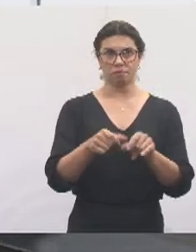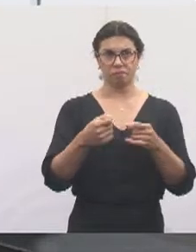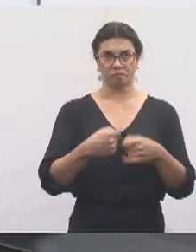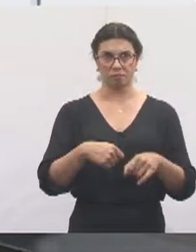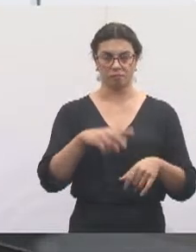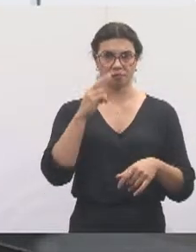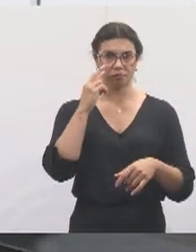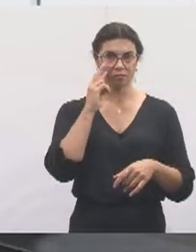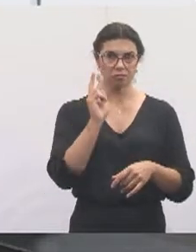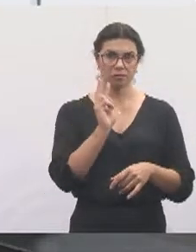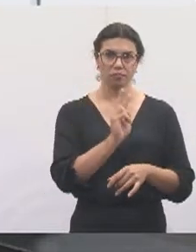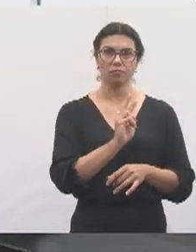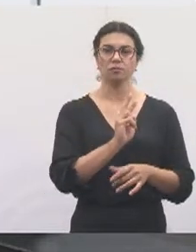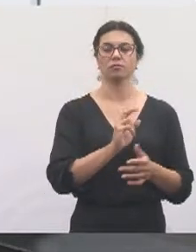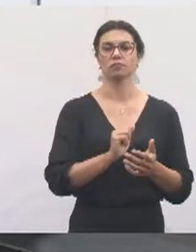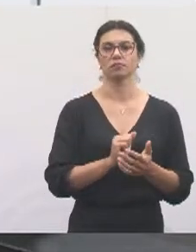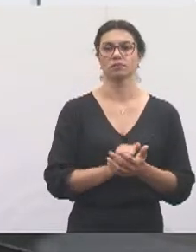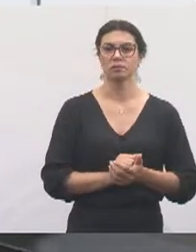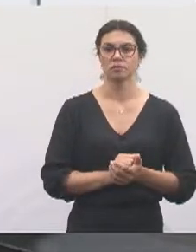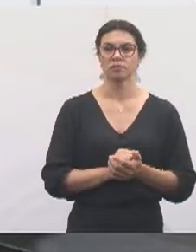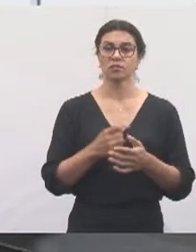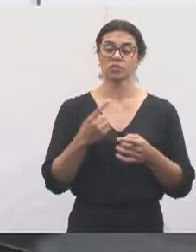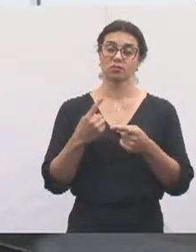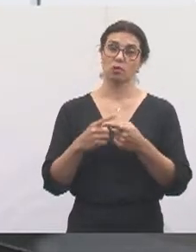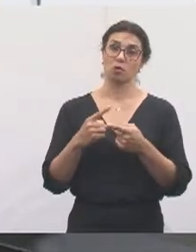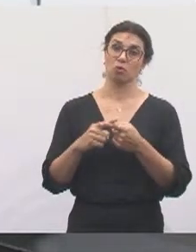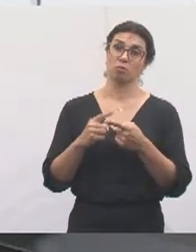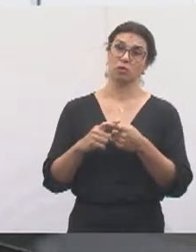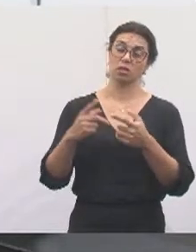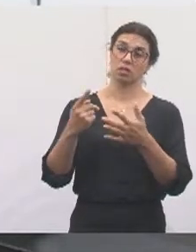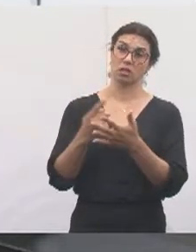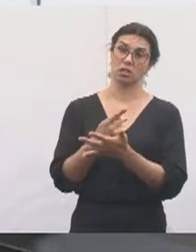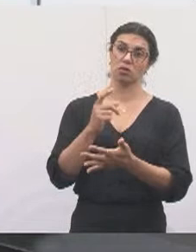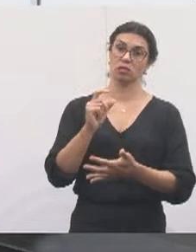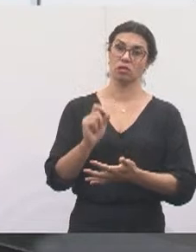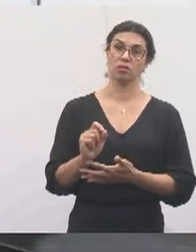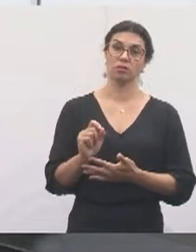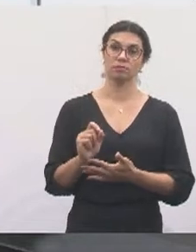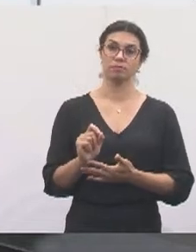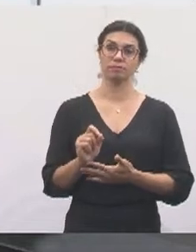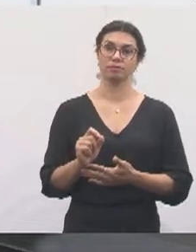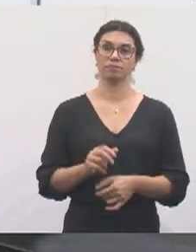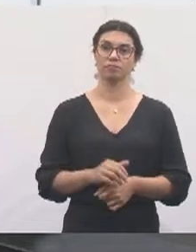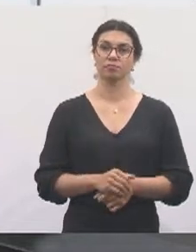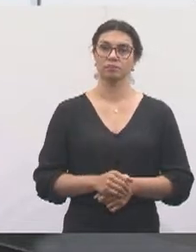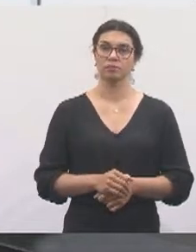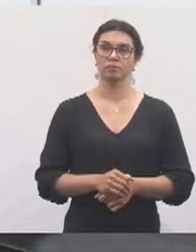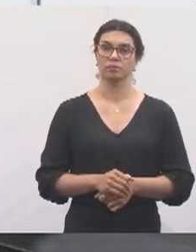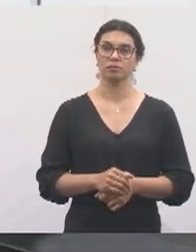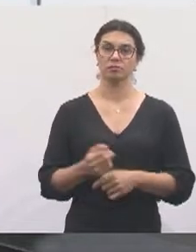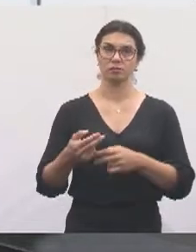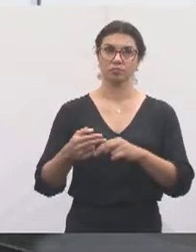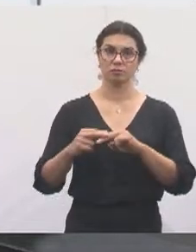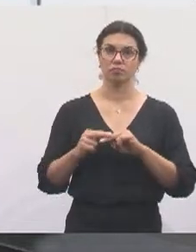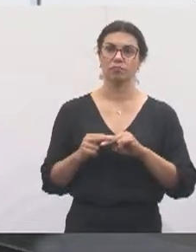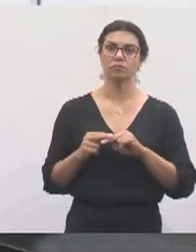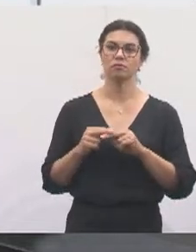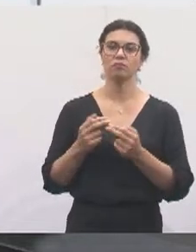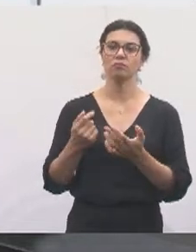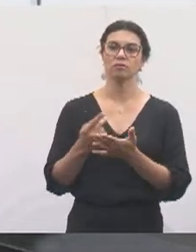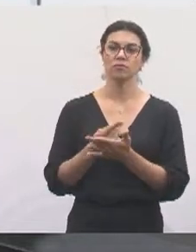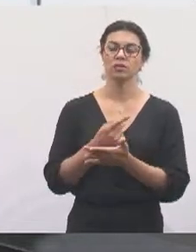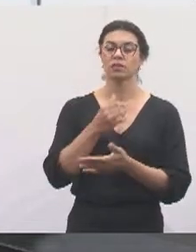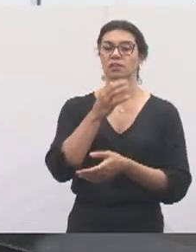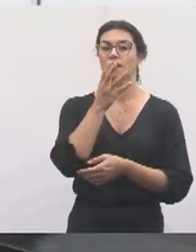de regularização por a razão tem ocorrido por Qual razão tem ocorrido as